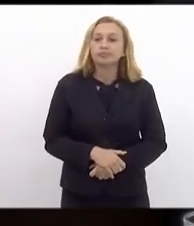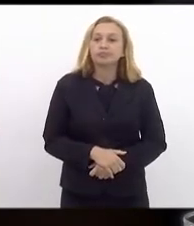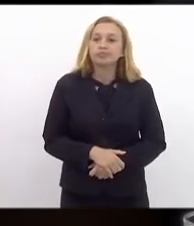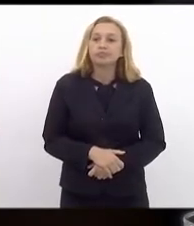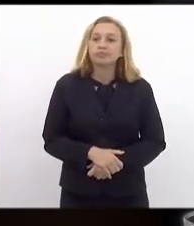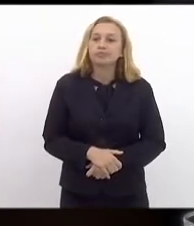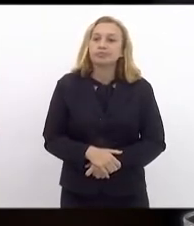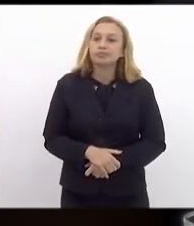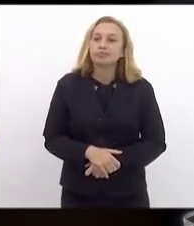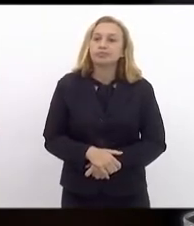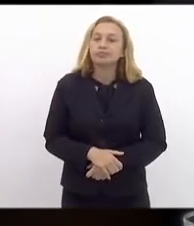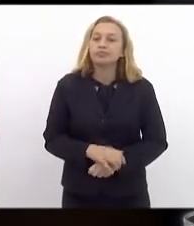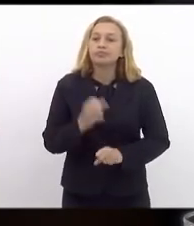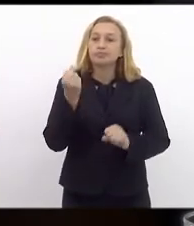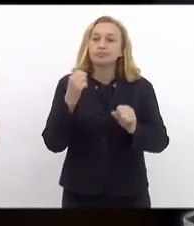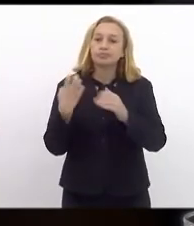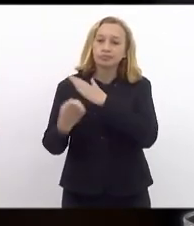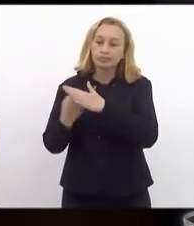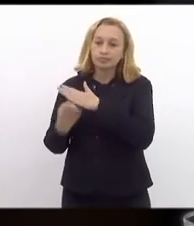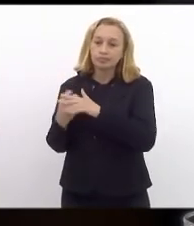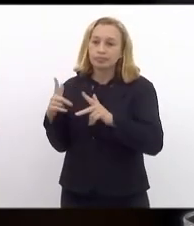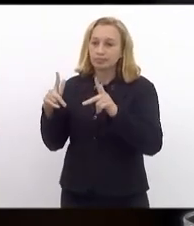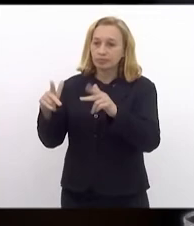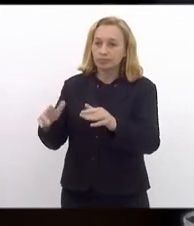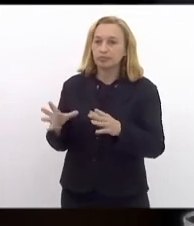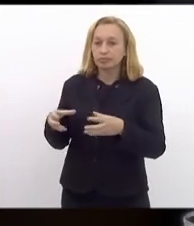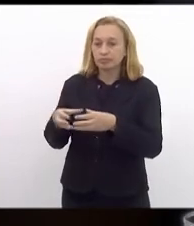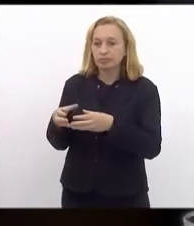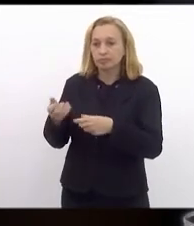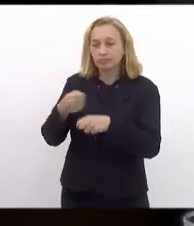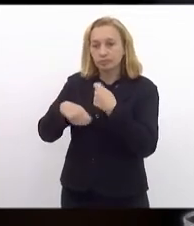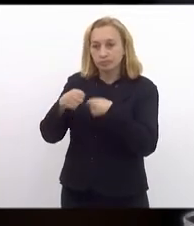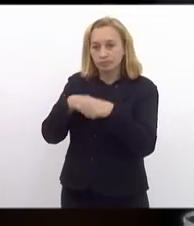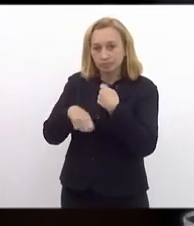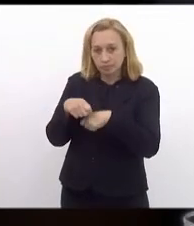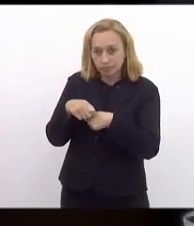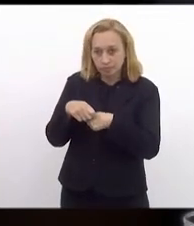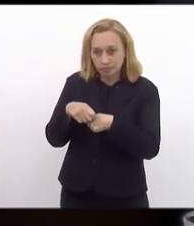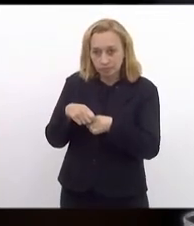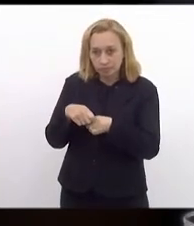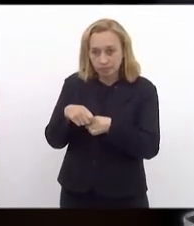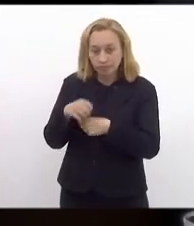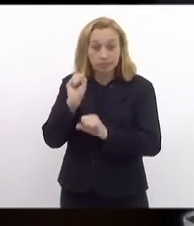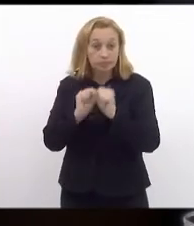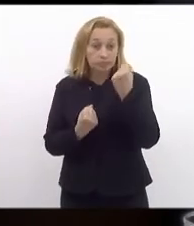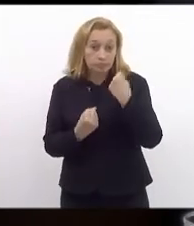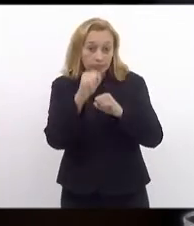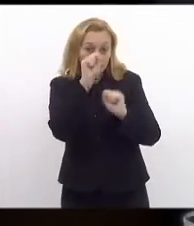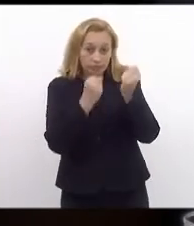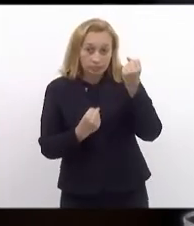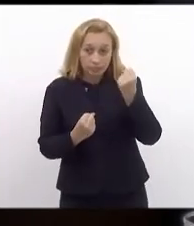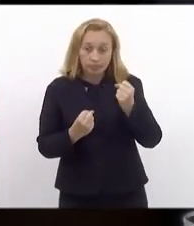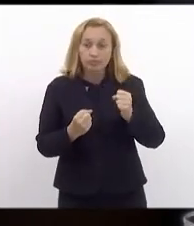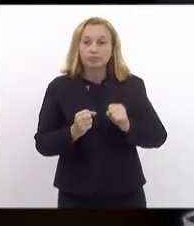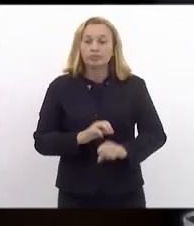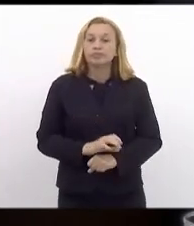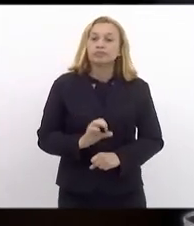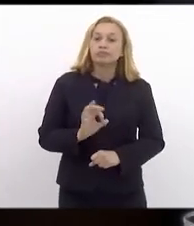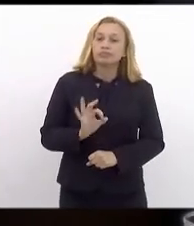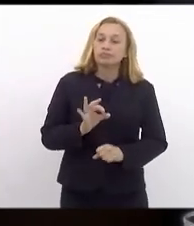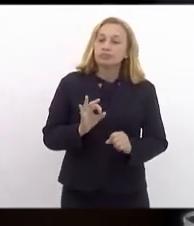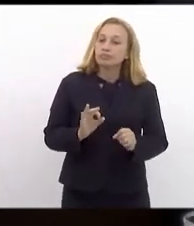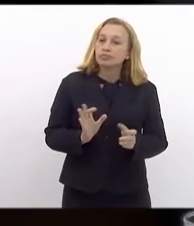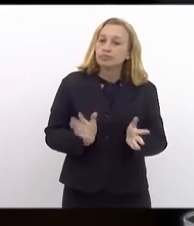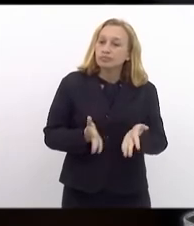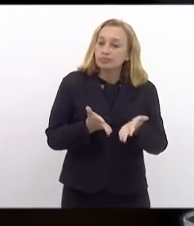trata se de empresa do mesmo grupo econômico do estabelecimento Industrial esse obviamente um